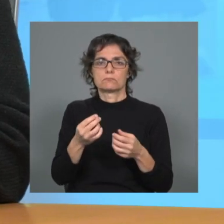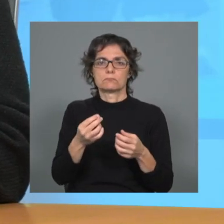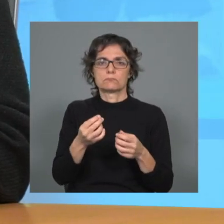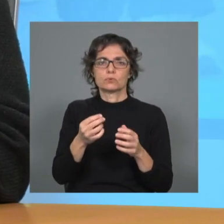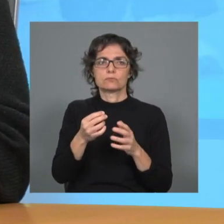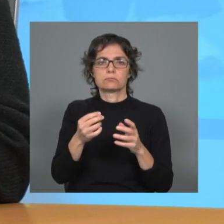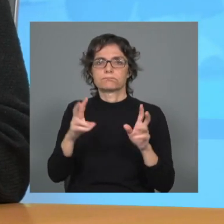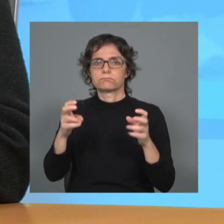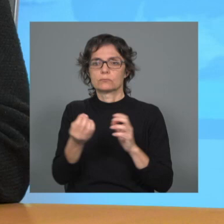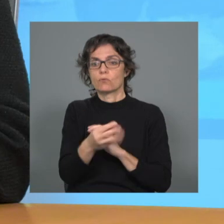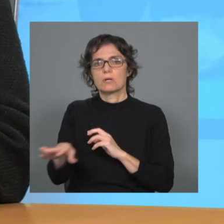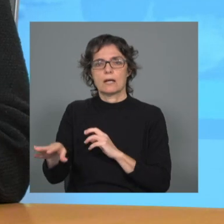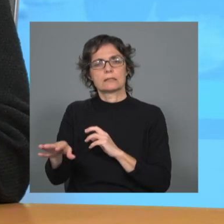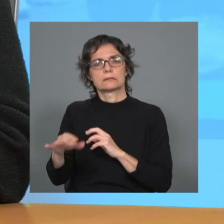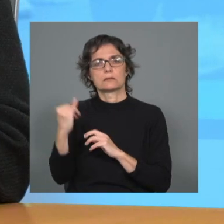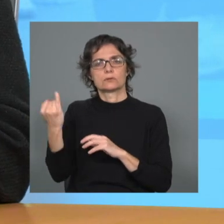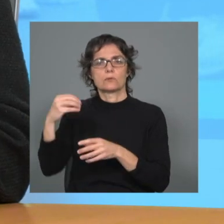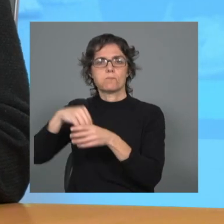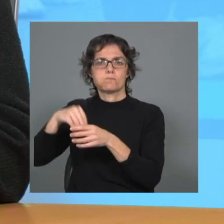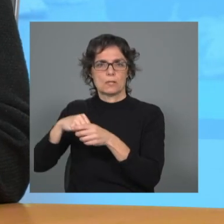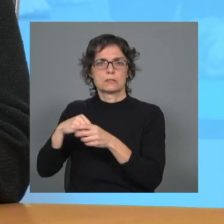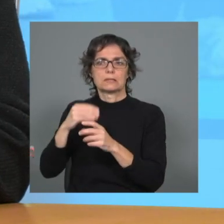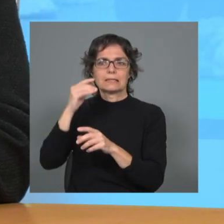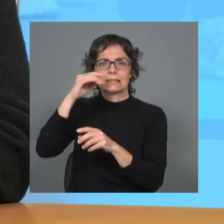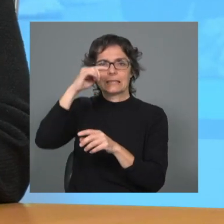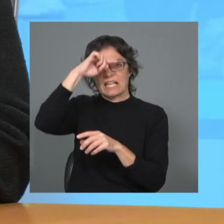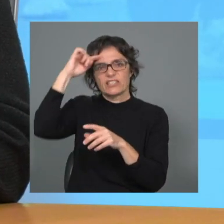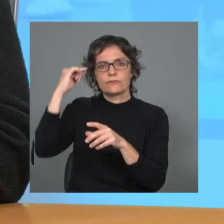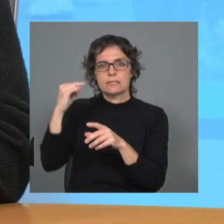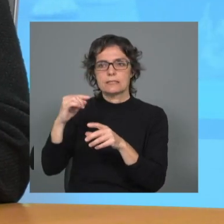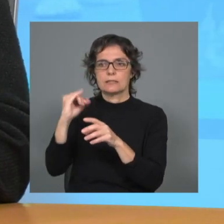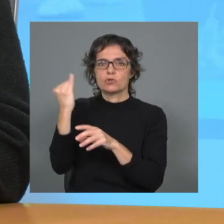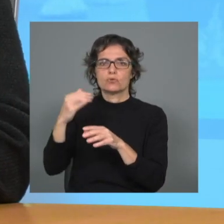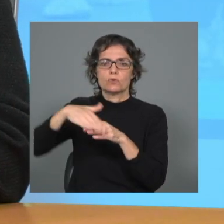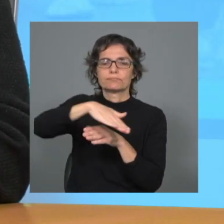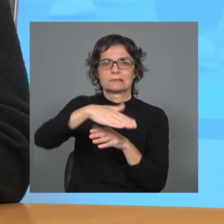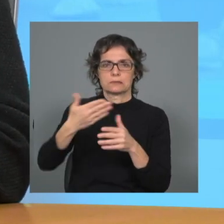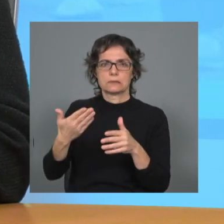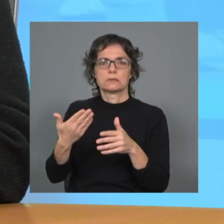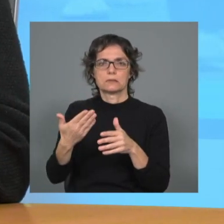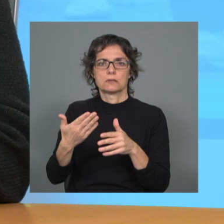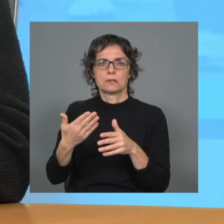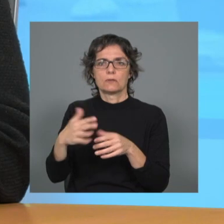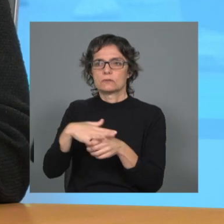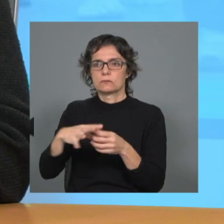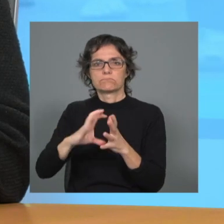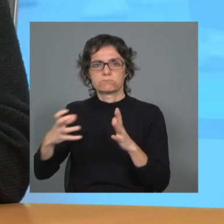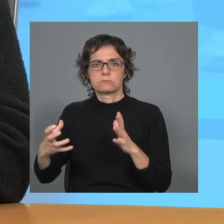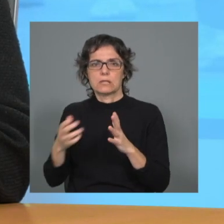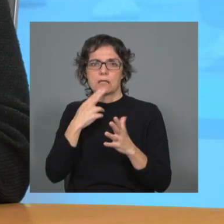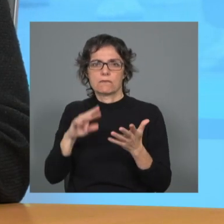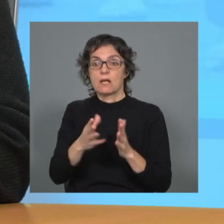com as crianças institucionalizadas, que neste momento são um problema enorme para retirar, não é? São situações legais